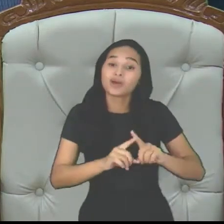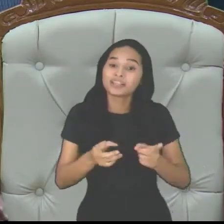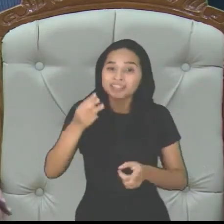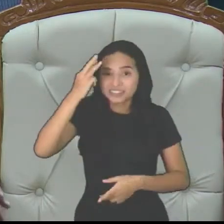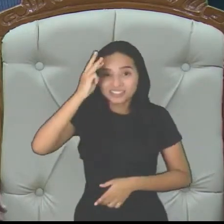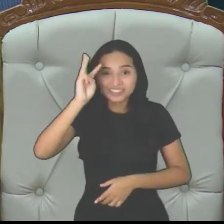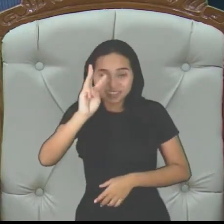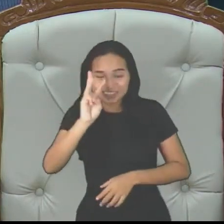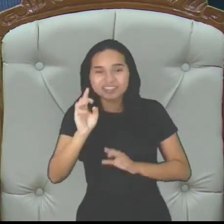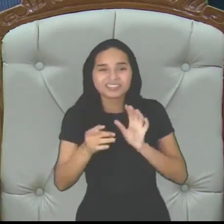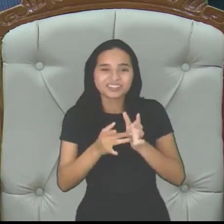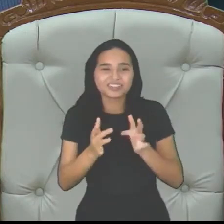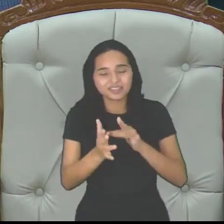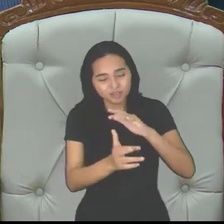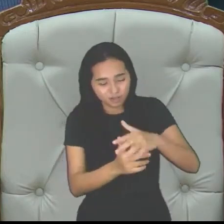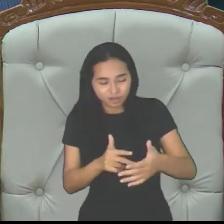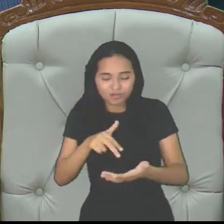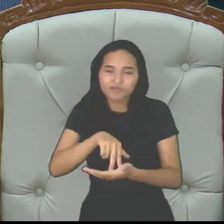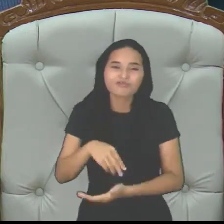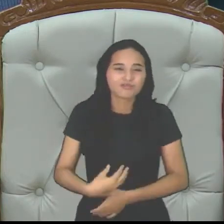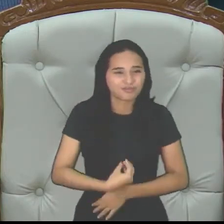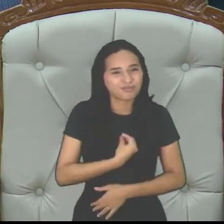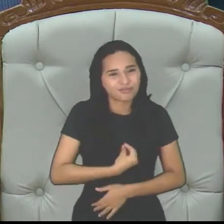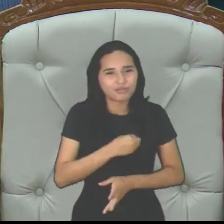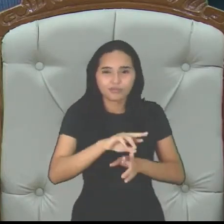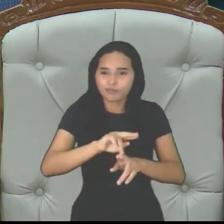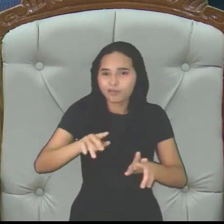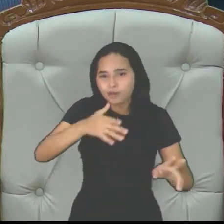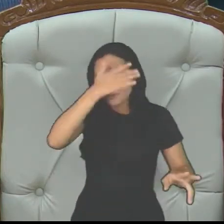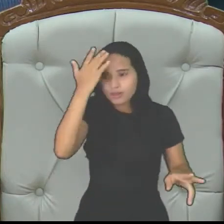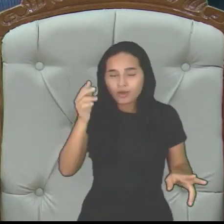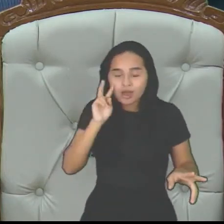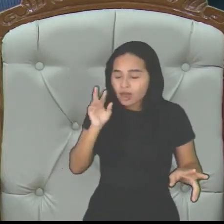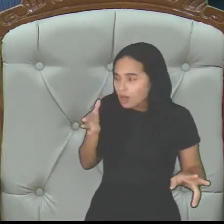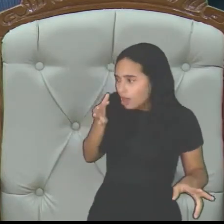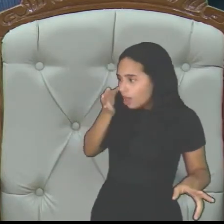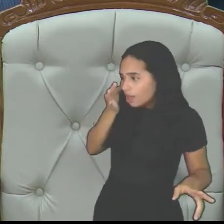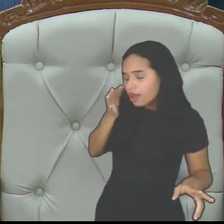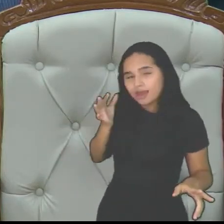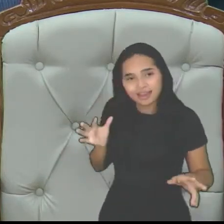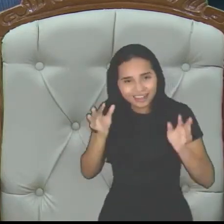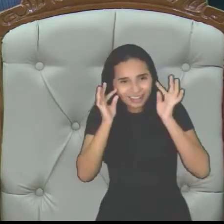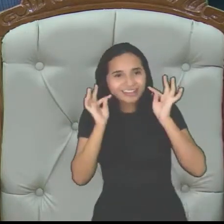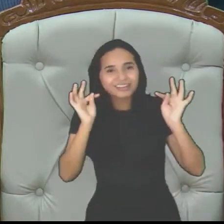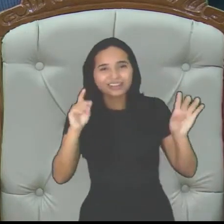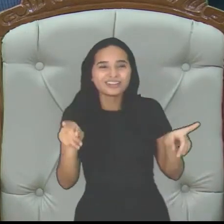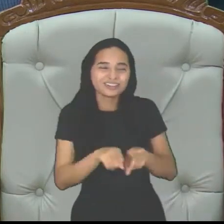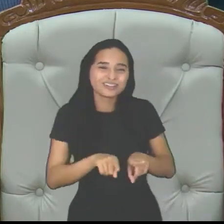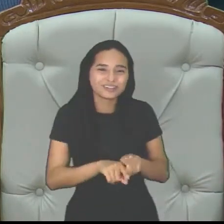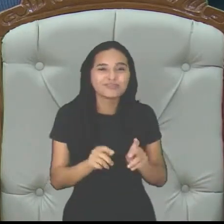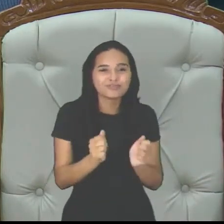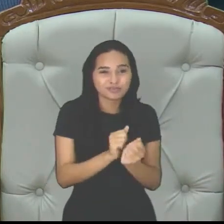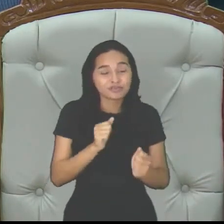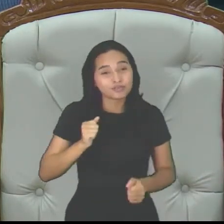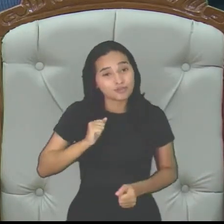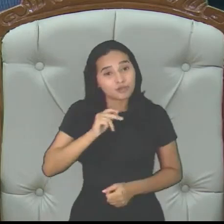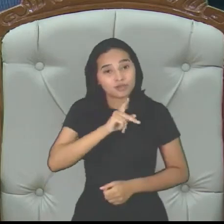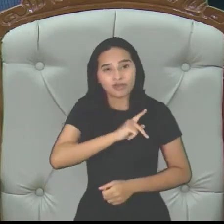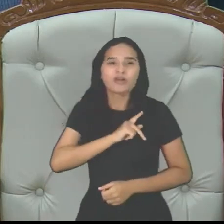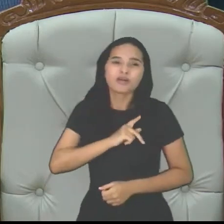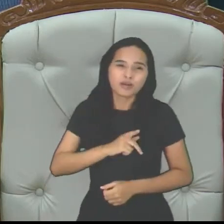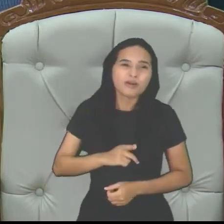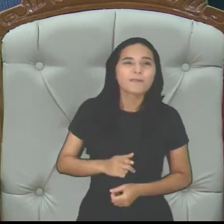Cristo ressuscitou, está vivo, e muitas pessoas o viram e deram testemunha também com os apóstolos, e ele tinha